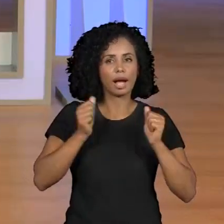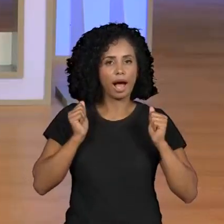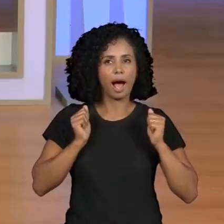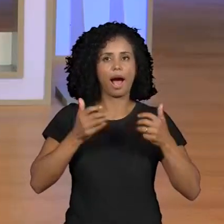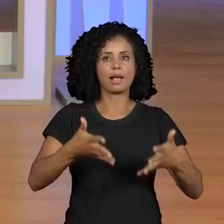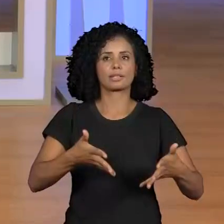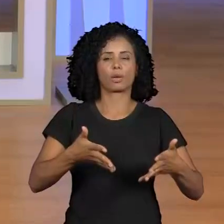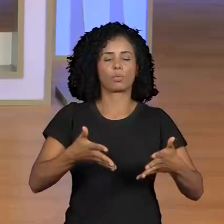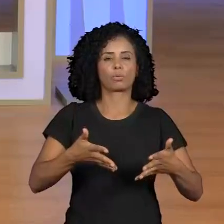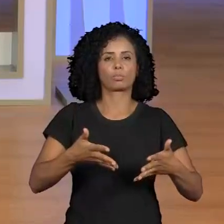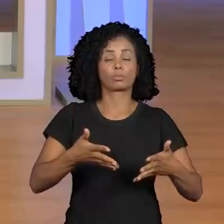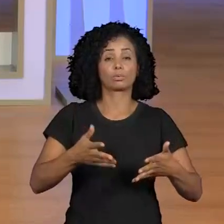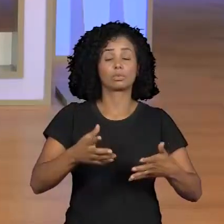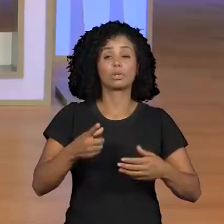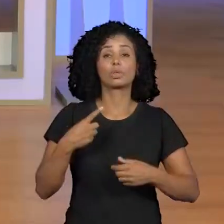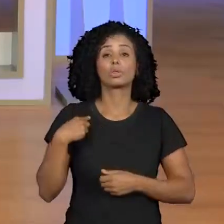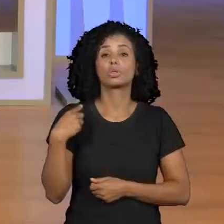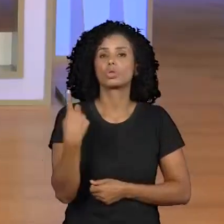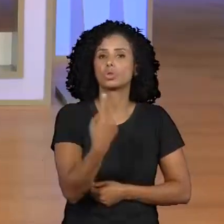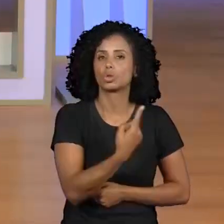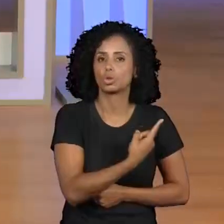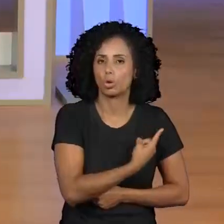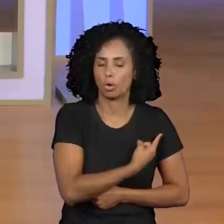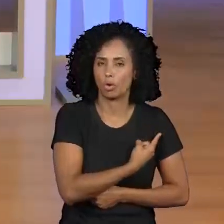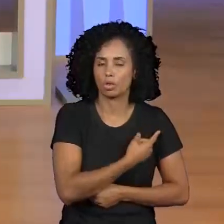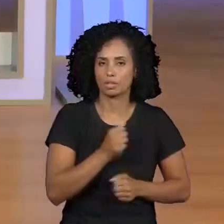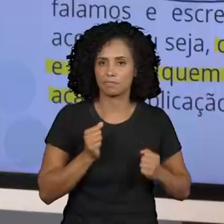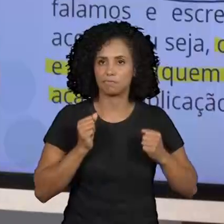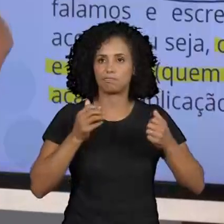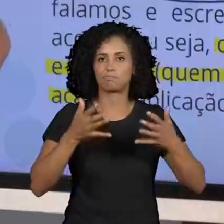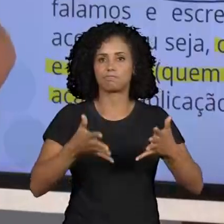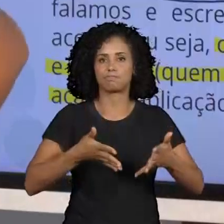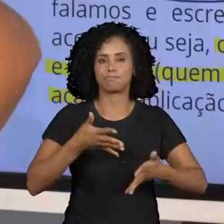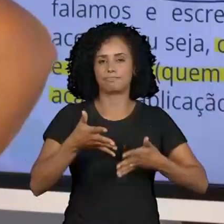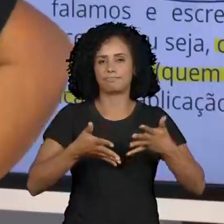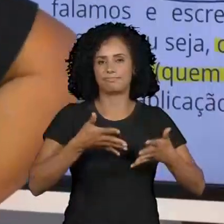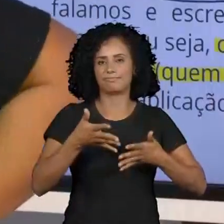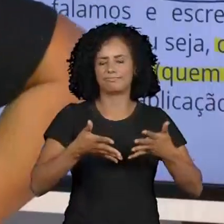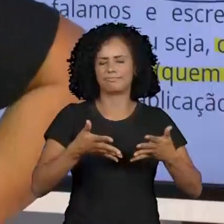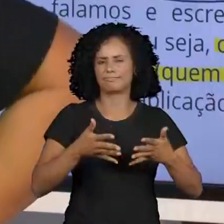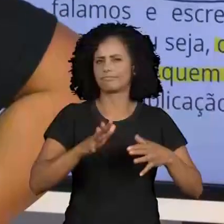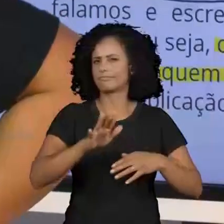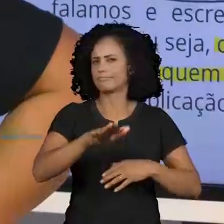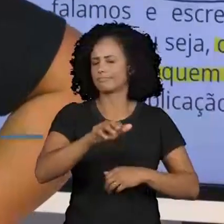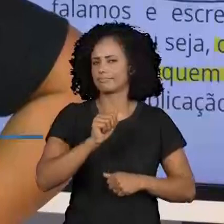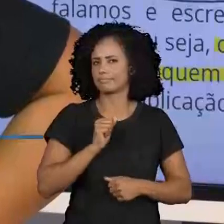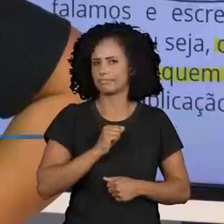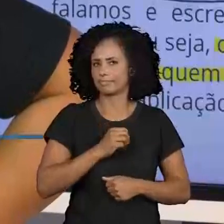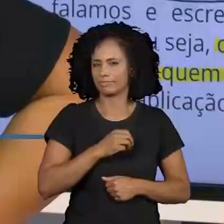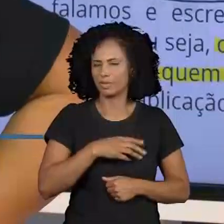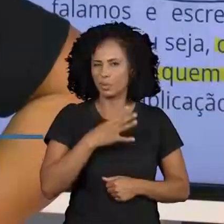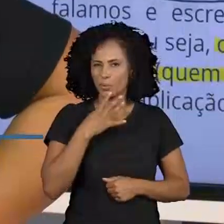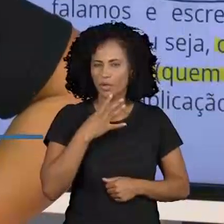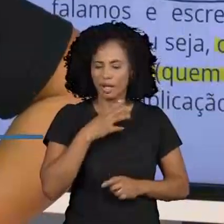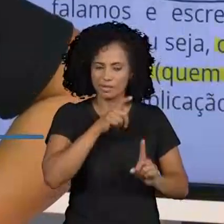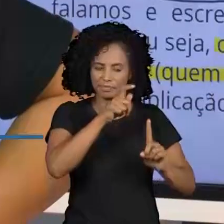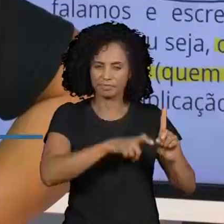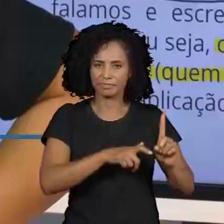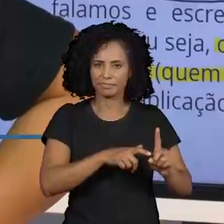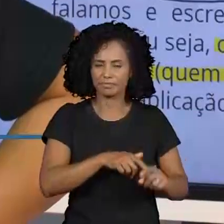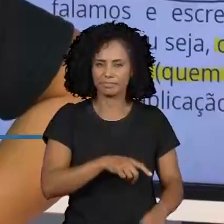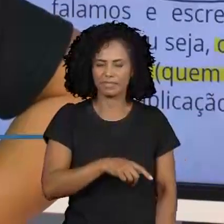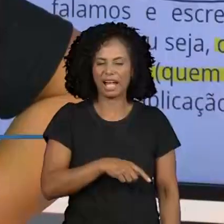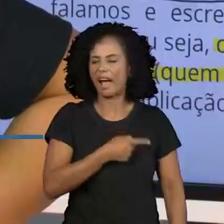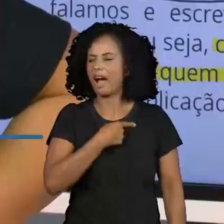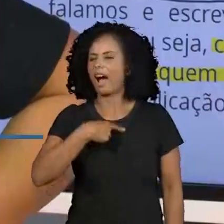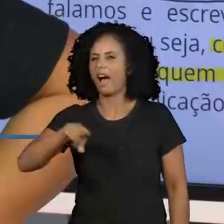digo nós falamos agora a gente vem cá comigo você conhece Aquele colega que vira assim nós vai